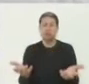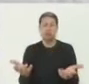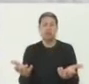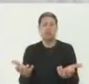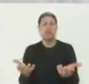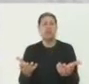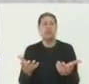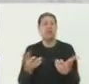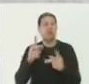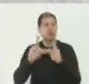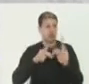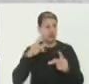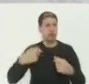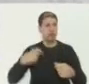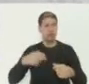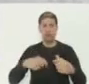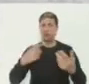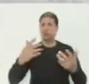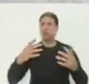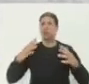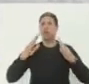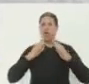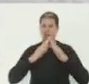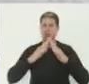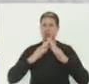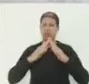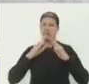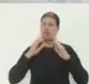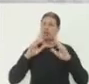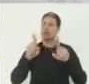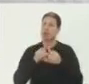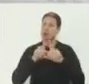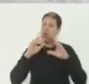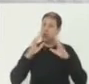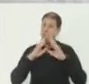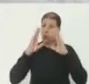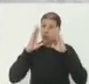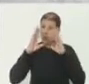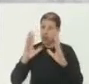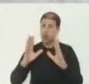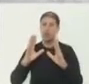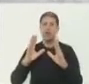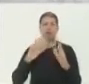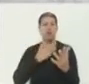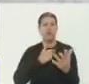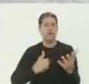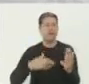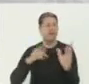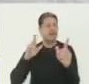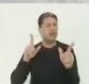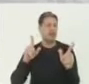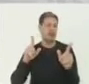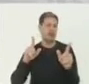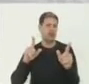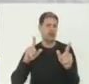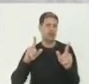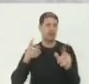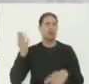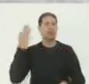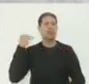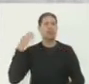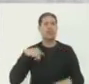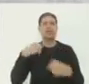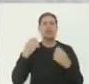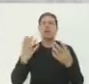população elas precisam de moradia mas eles precisam de Um Olhar do poder público um olhar diferenciado acabou aquele tempo que se